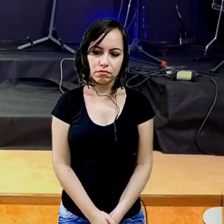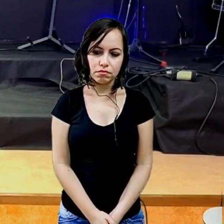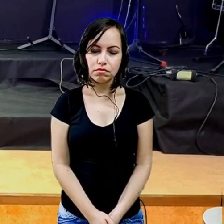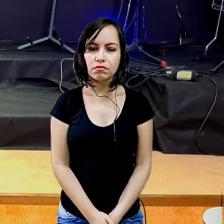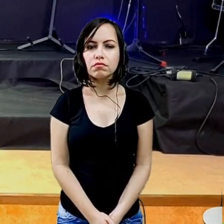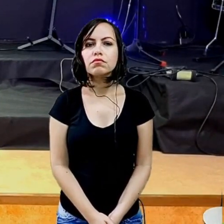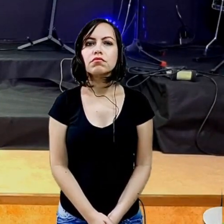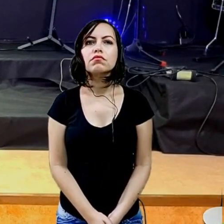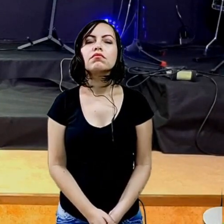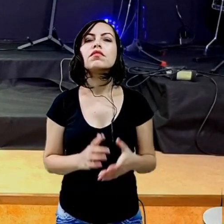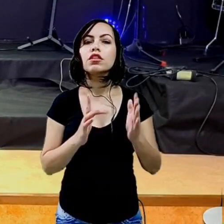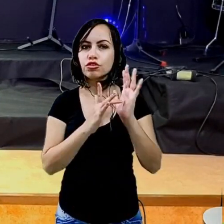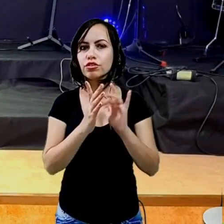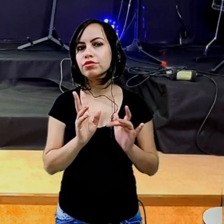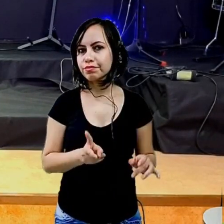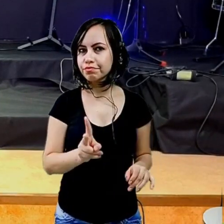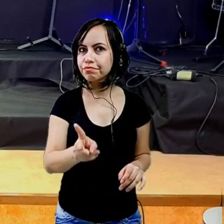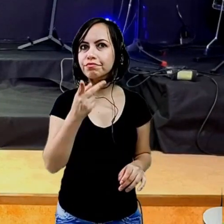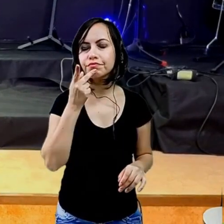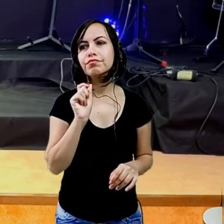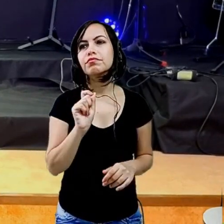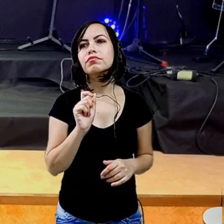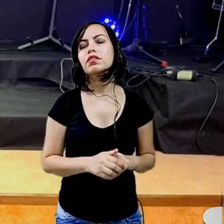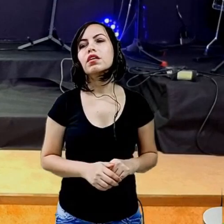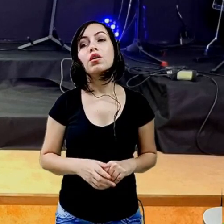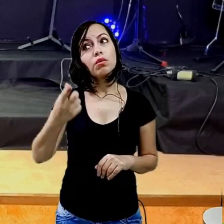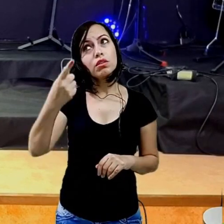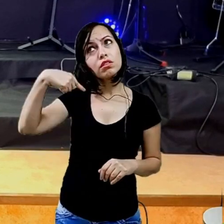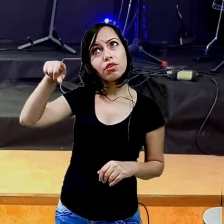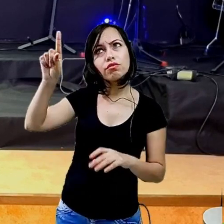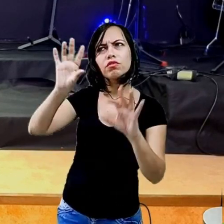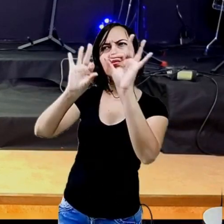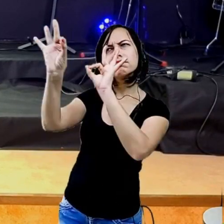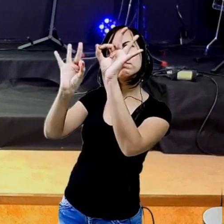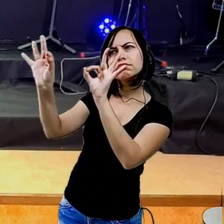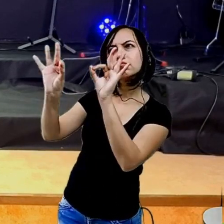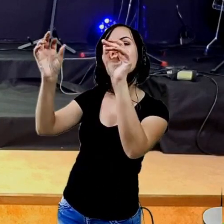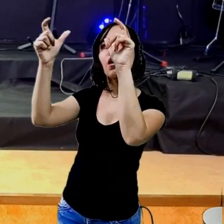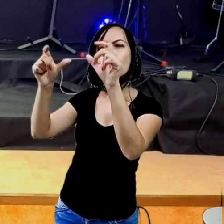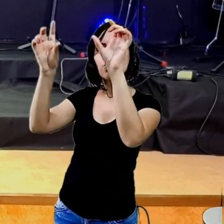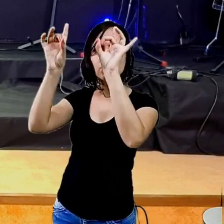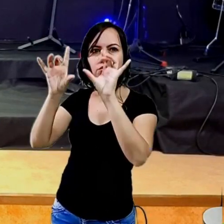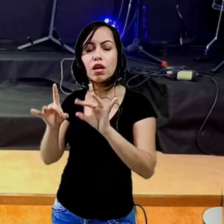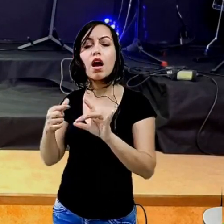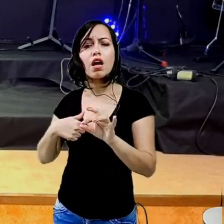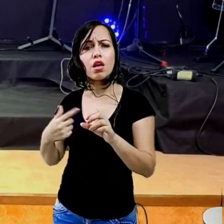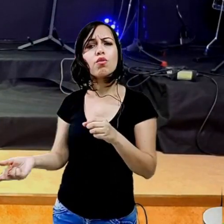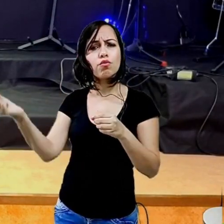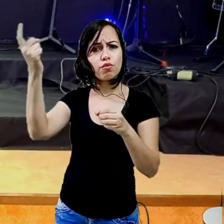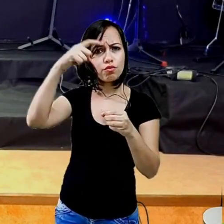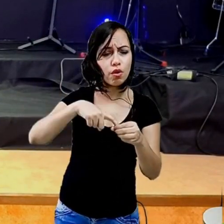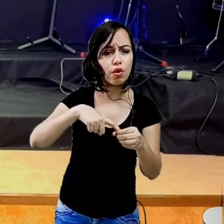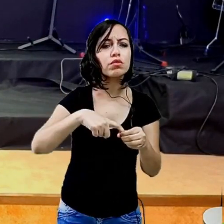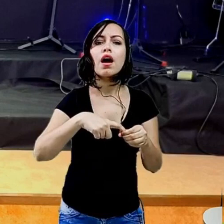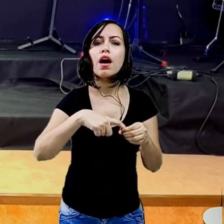continua no versículo 3: e quando eu for e vos preparar lugar, voltarei e vos recebereis para